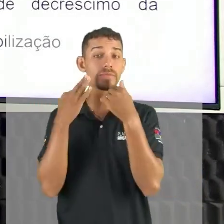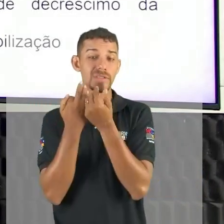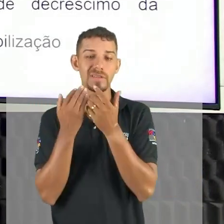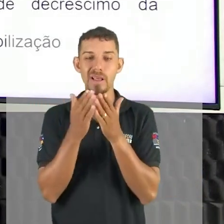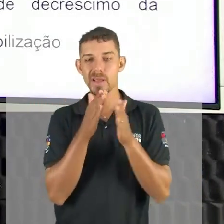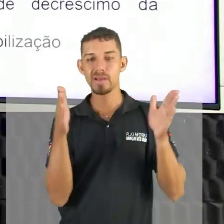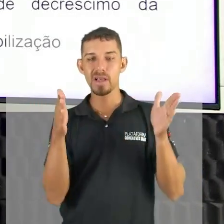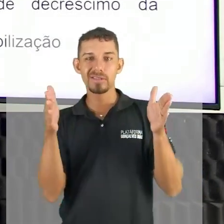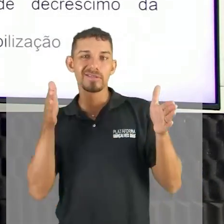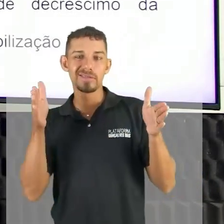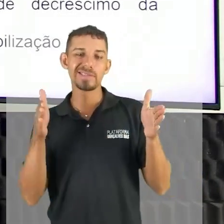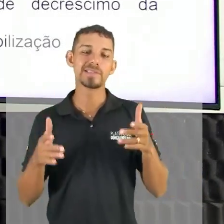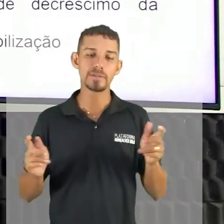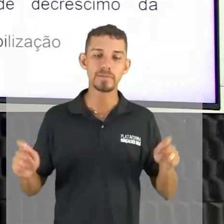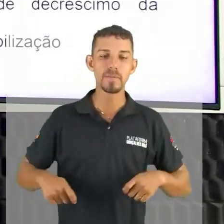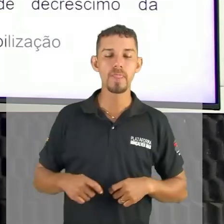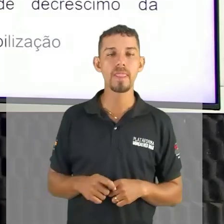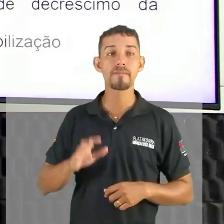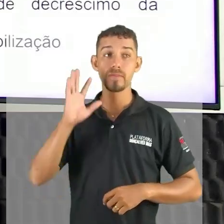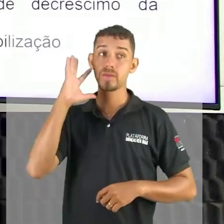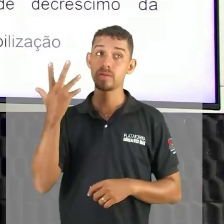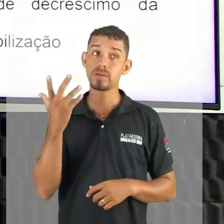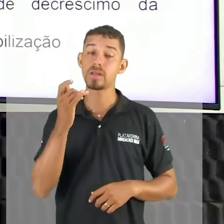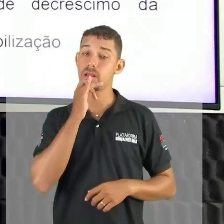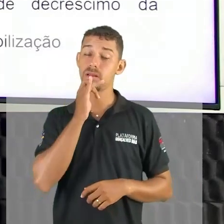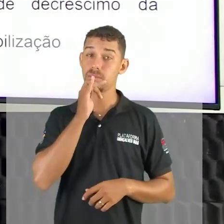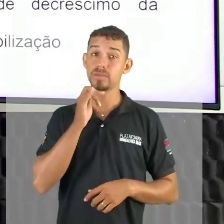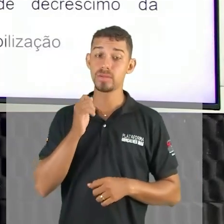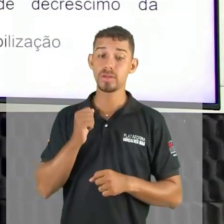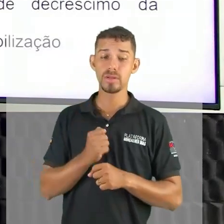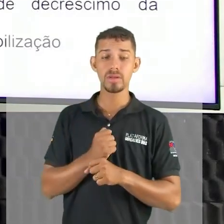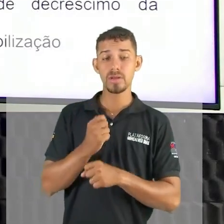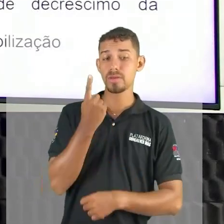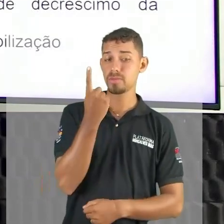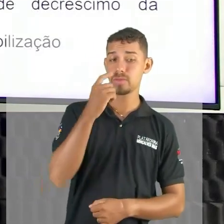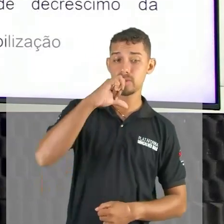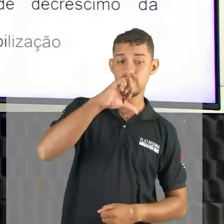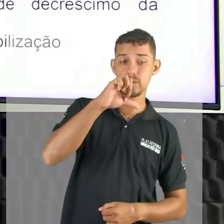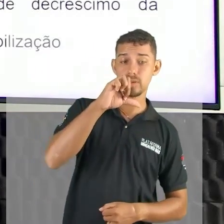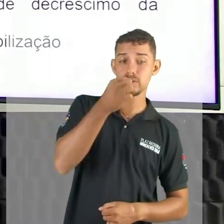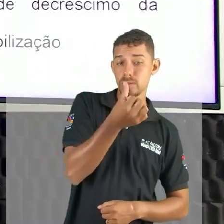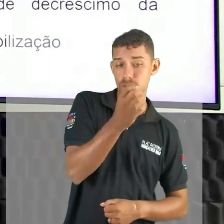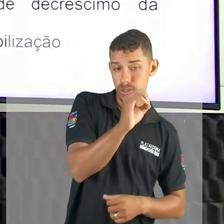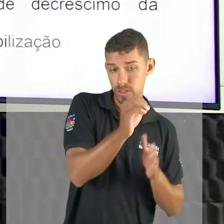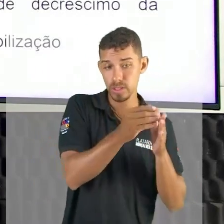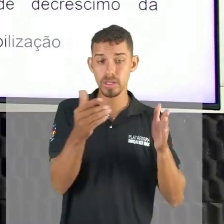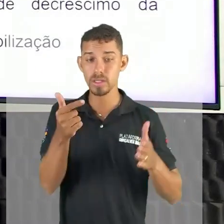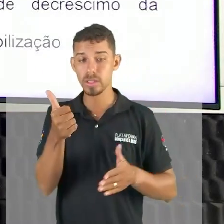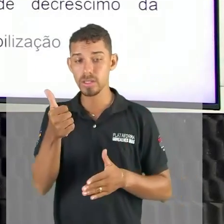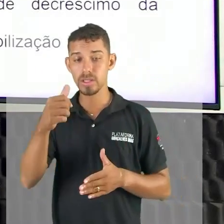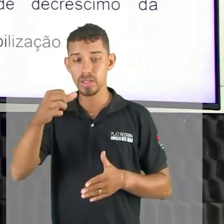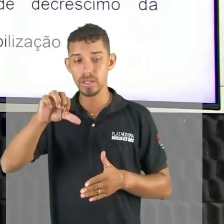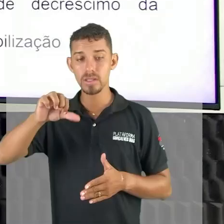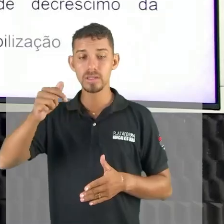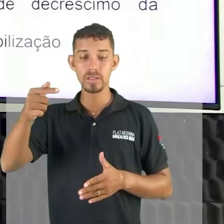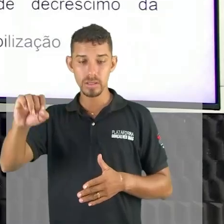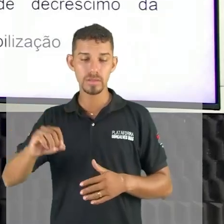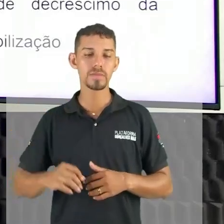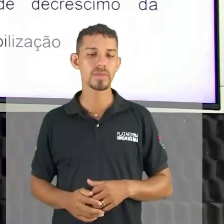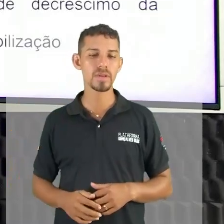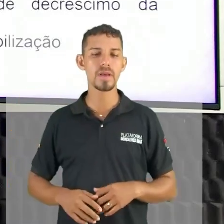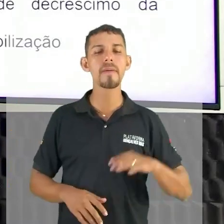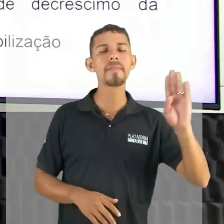mais esclarecida. E isso só vem depois dos anos 60, 70. B,